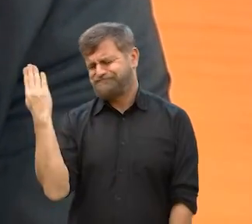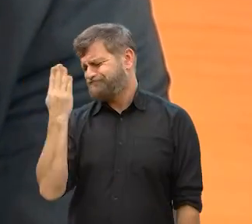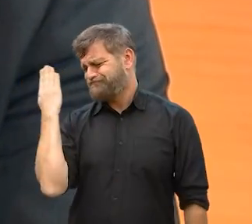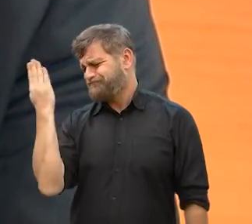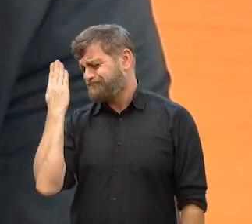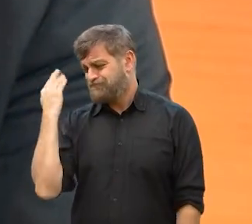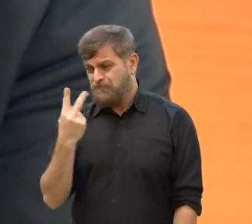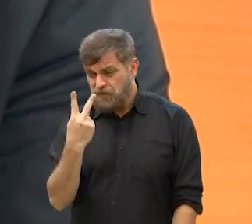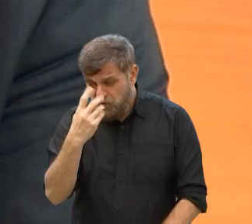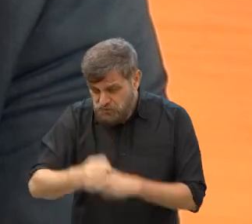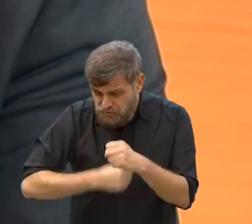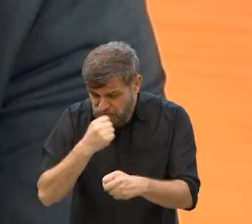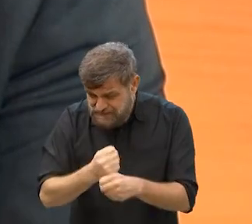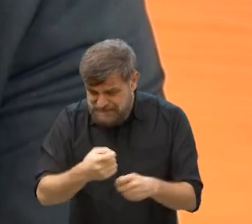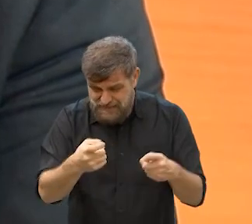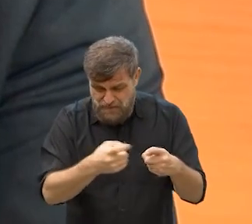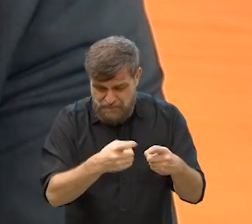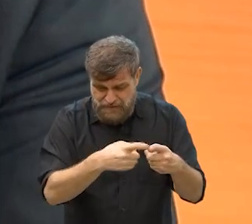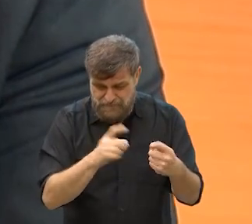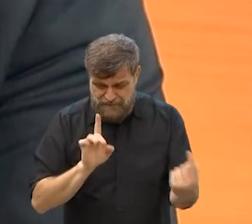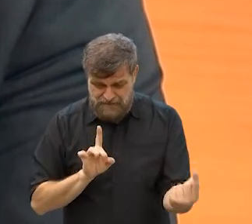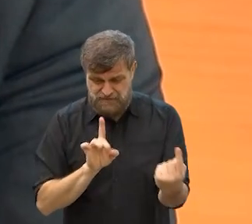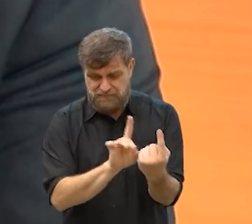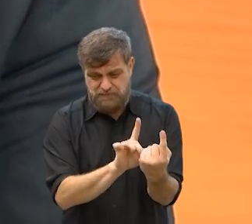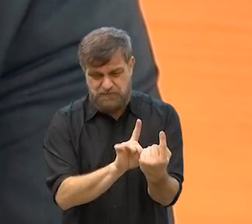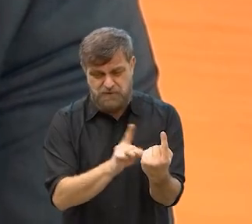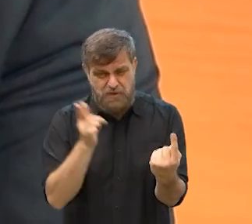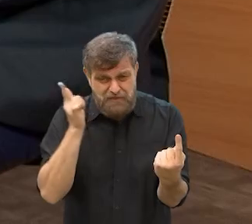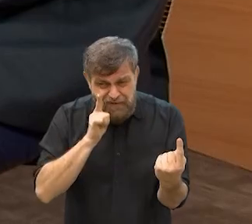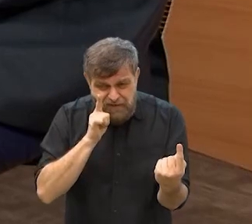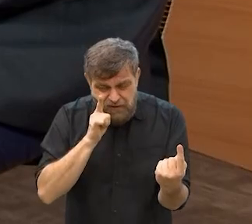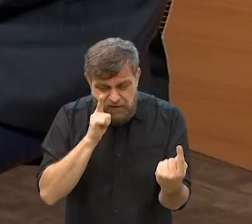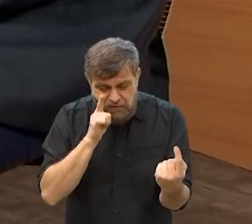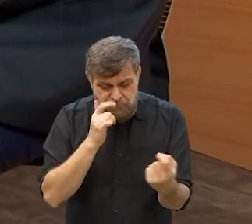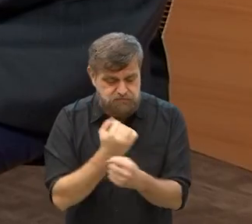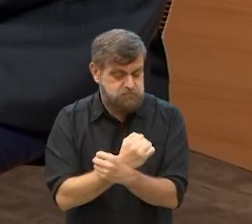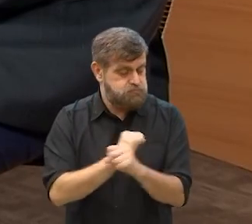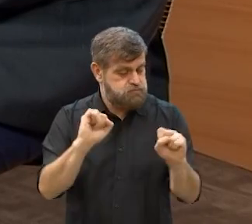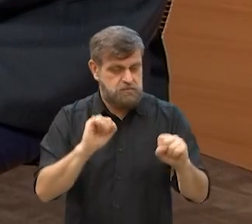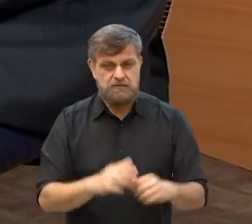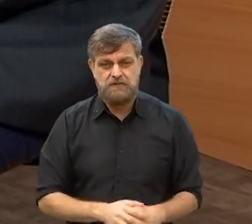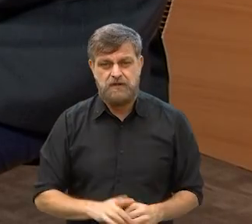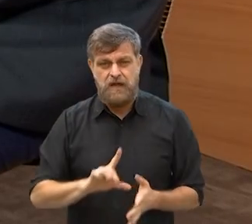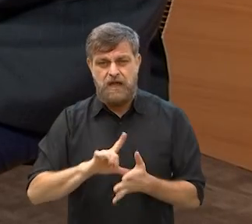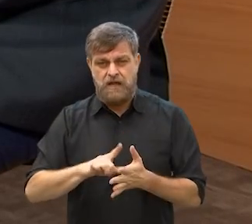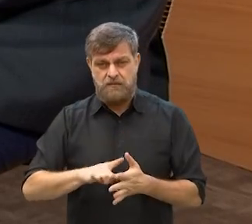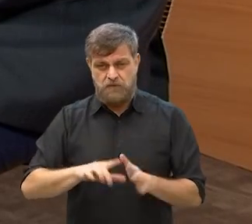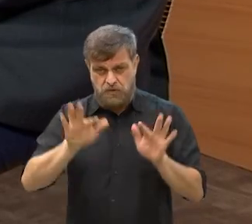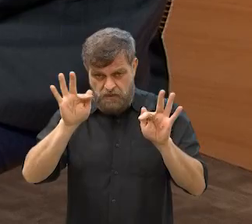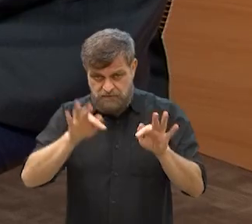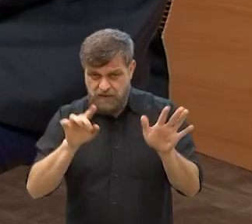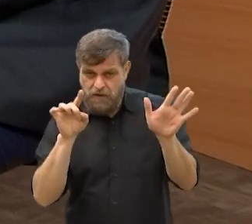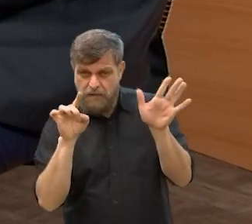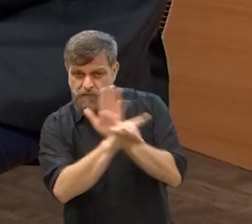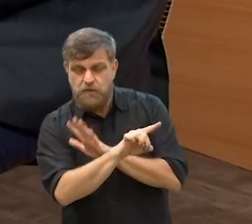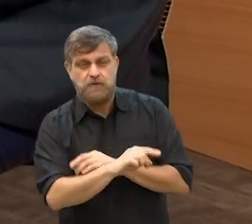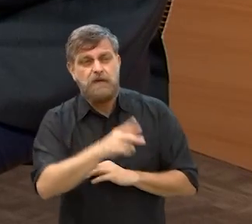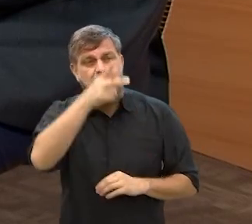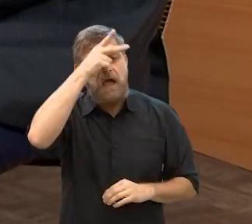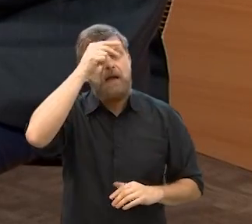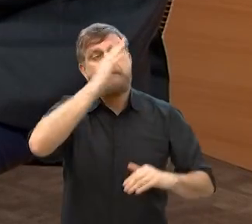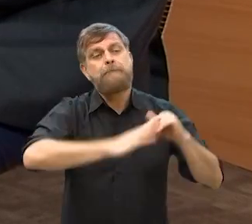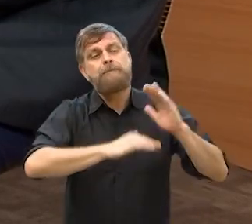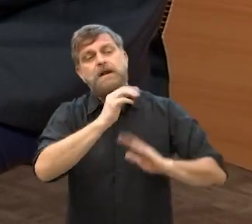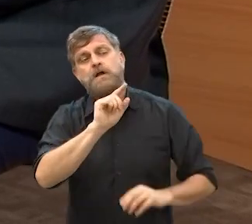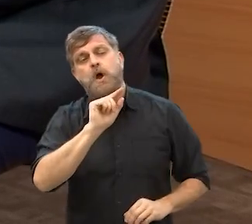você esperar 2 anos para ter uma consulta marcada. E no final, o senhor ainda pergunta, né? O que que o executivo